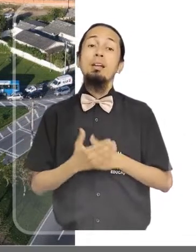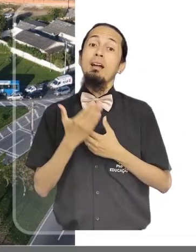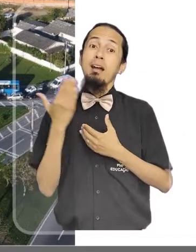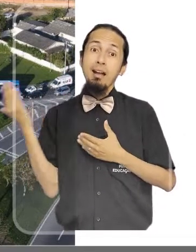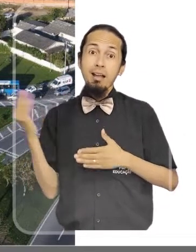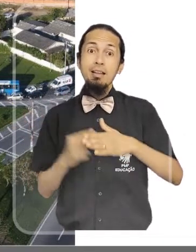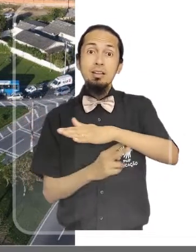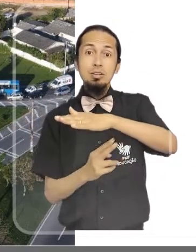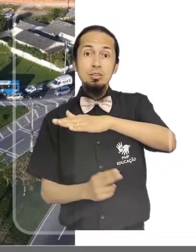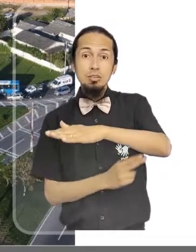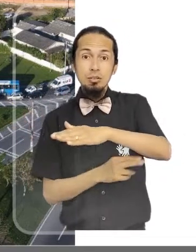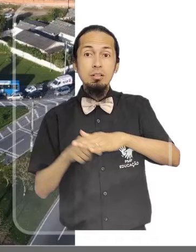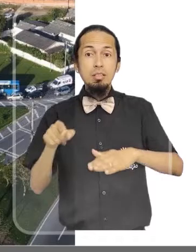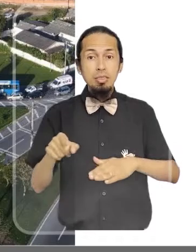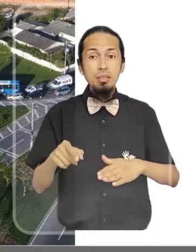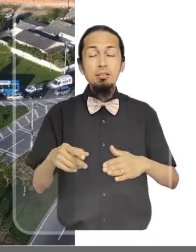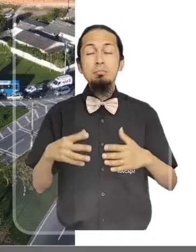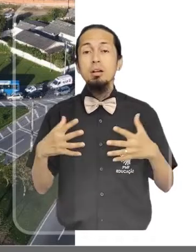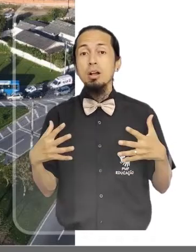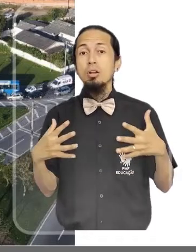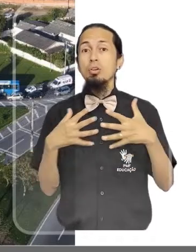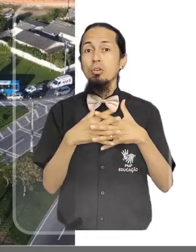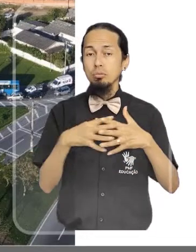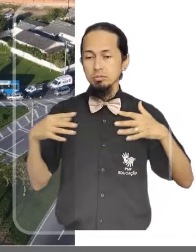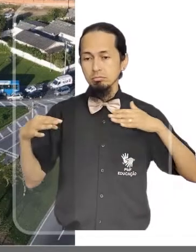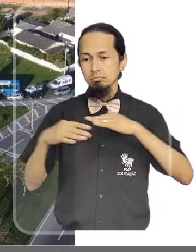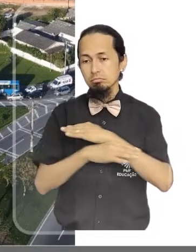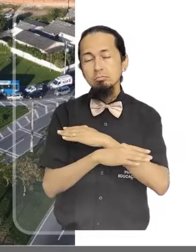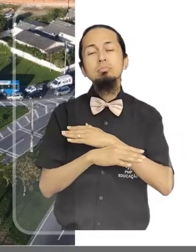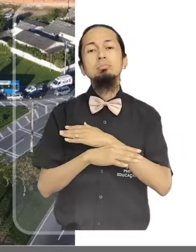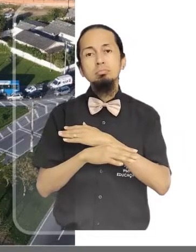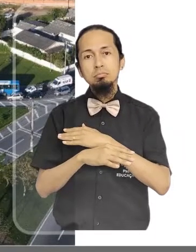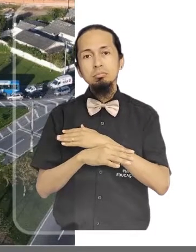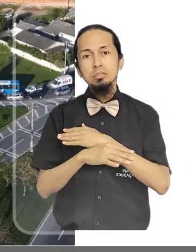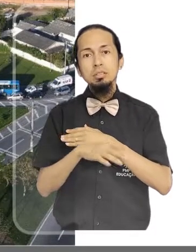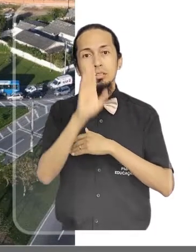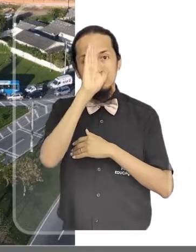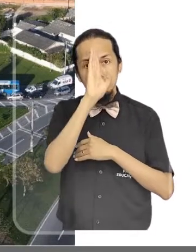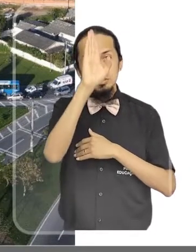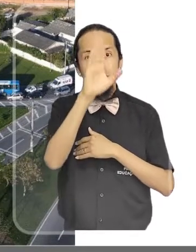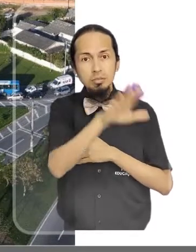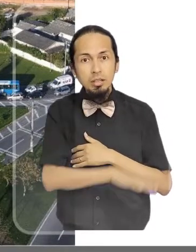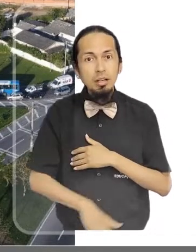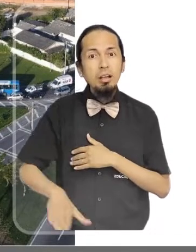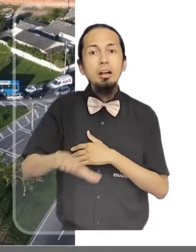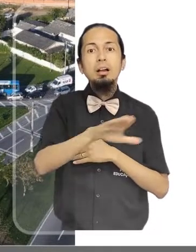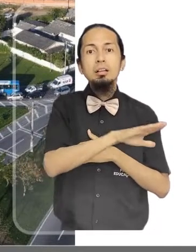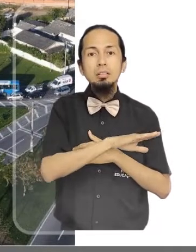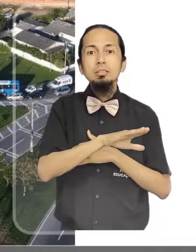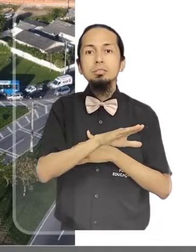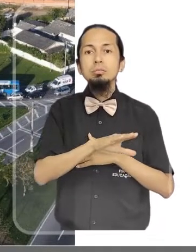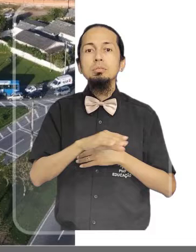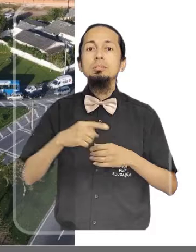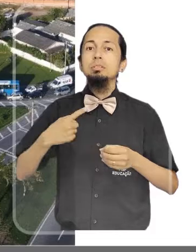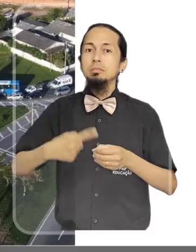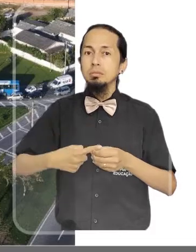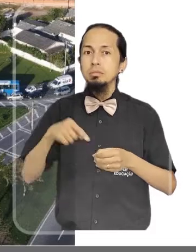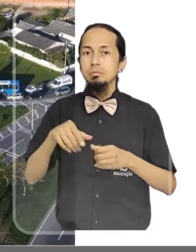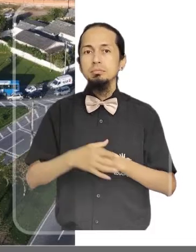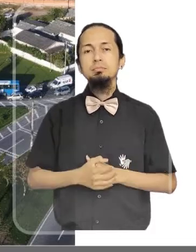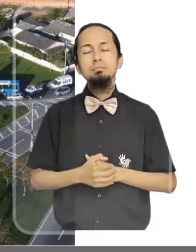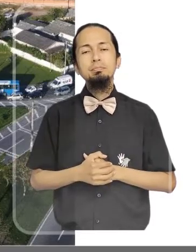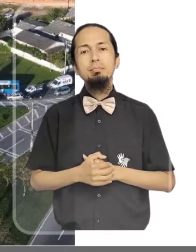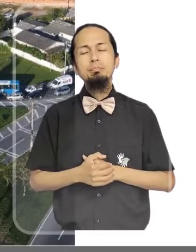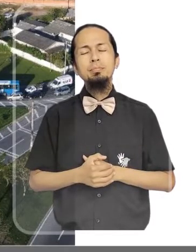sede continental possui complexidade viária, representando a principal centralidade urbana e